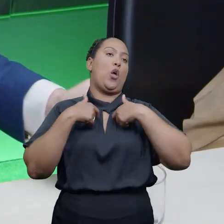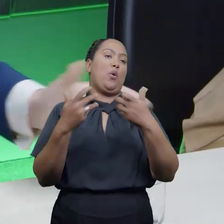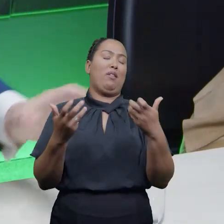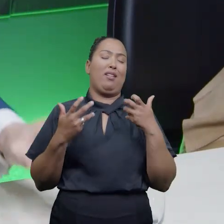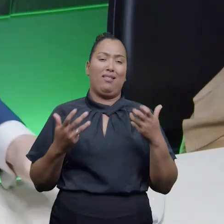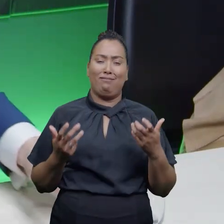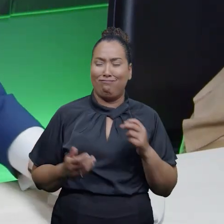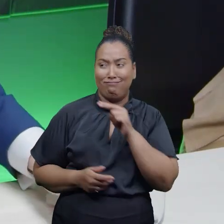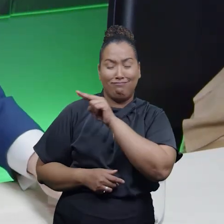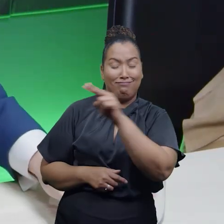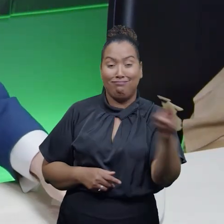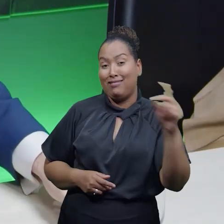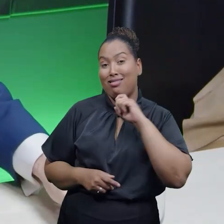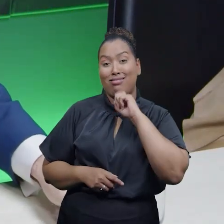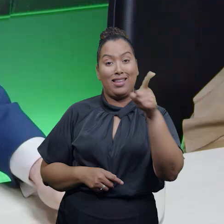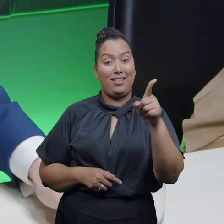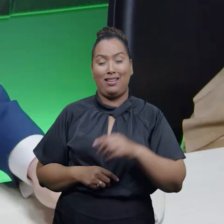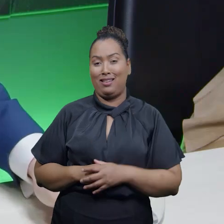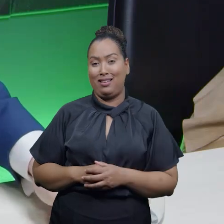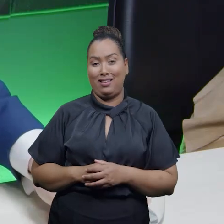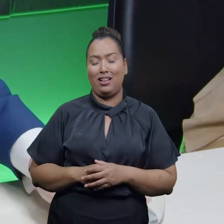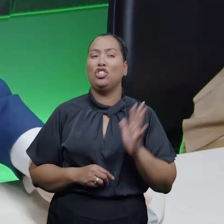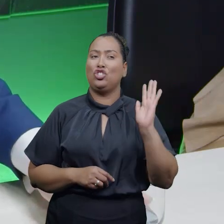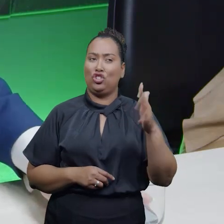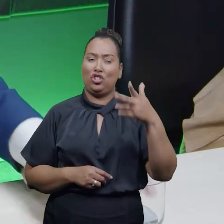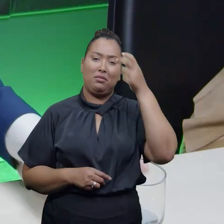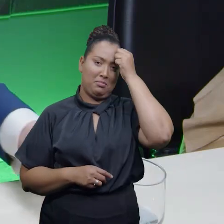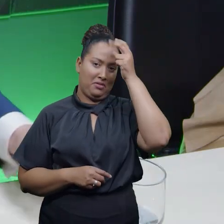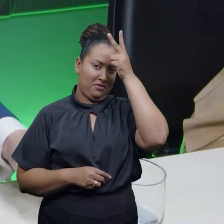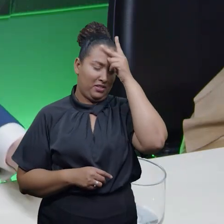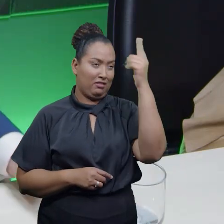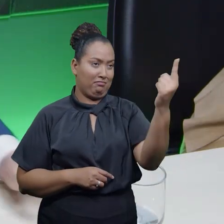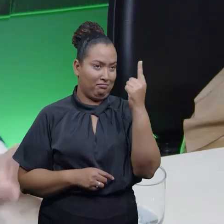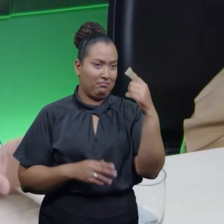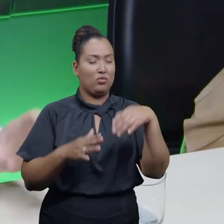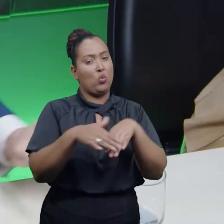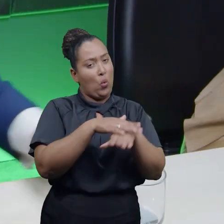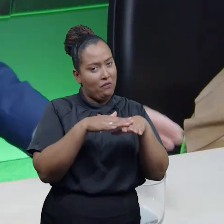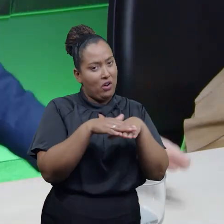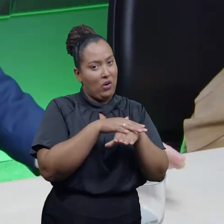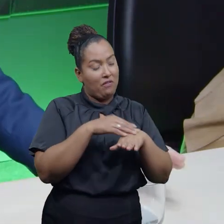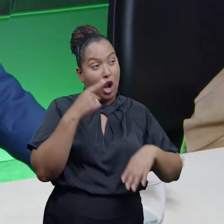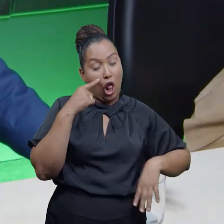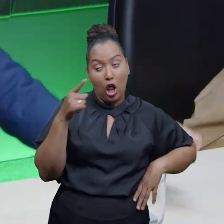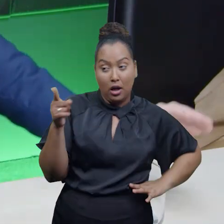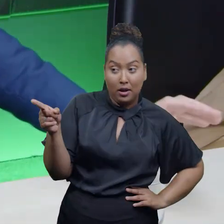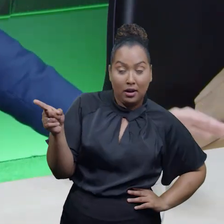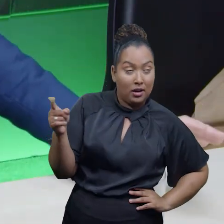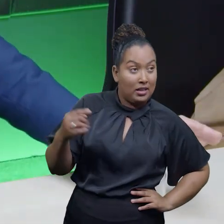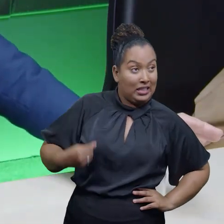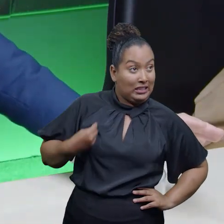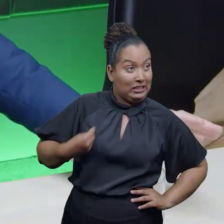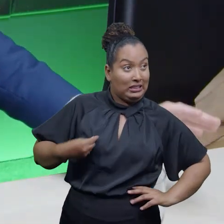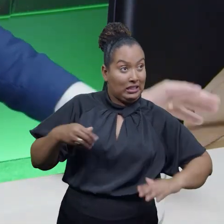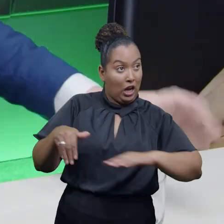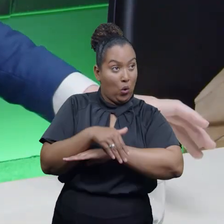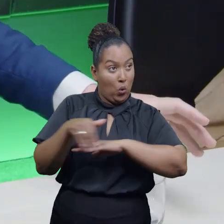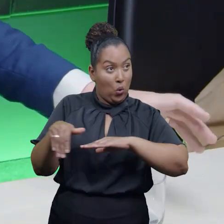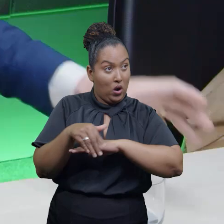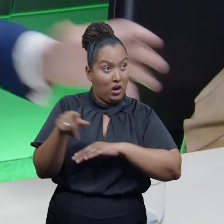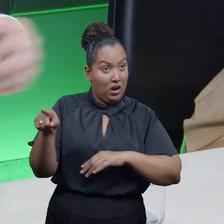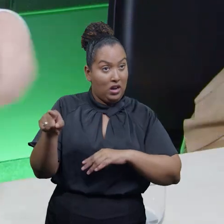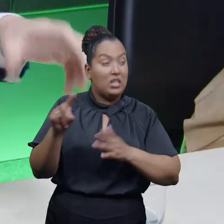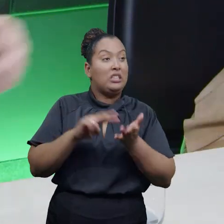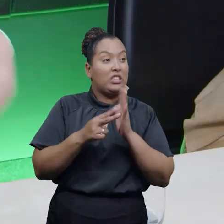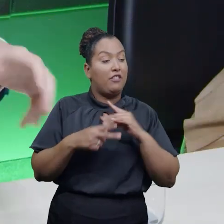de rua, né? Então, é o que eu tenho dito quando a gente conversa com os prefeitos sobre isso. Eu falo, aquilo ali, quando a pessoa está em situação de rua,